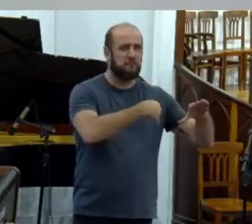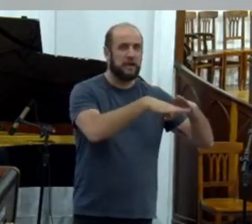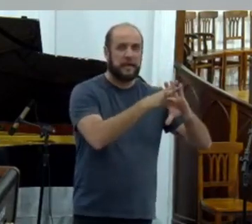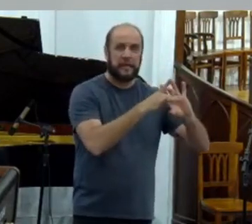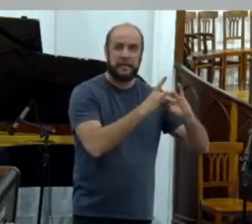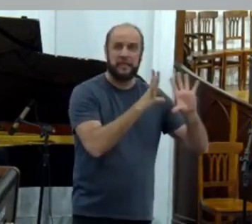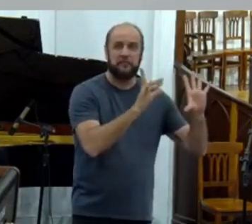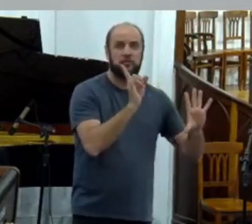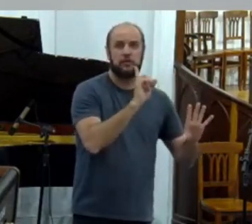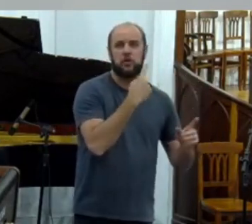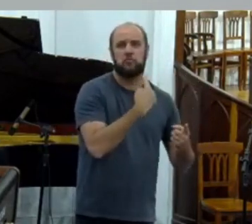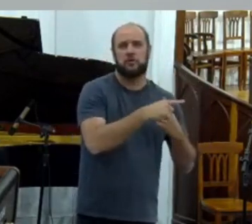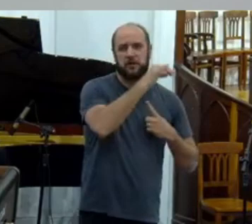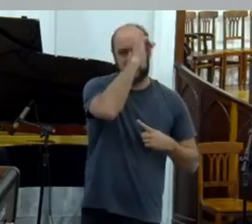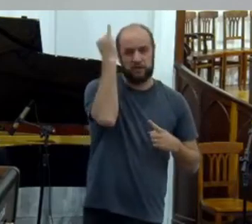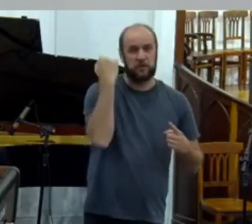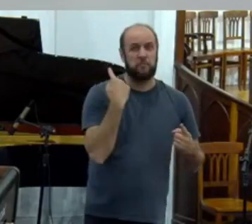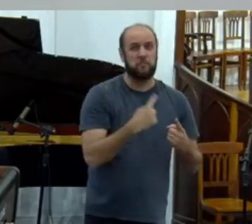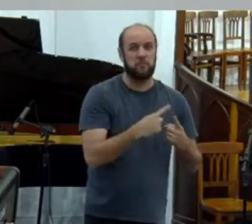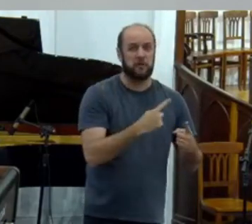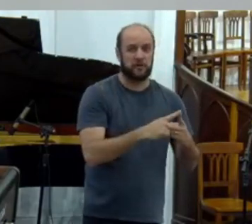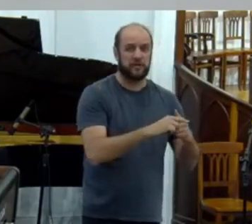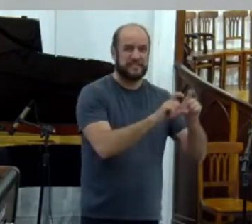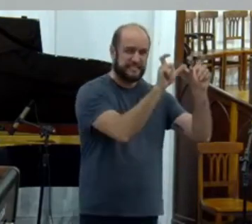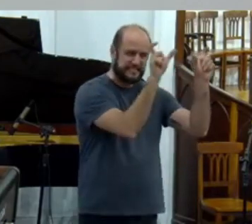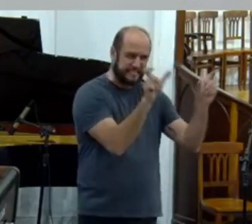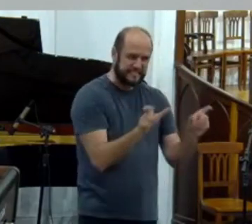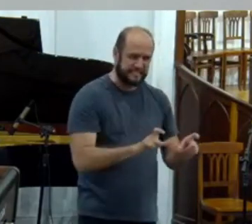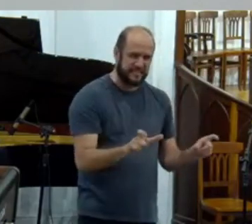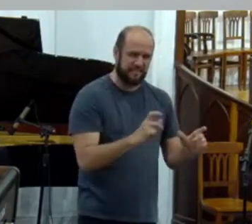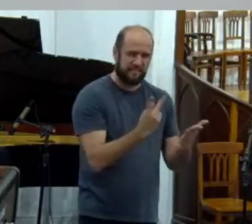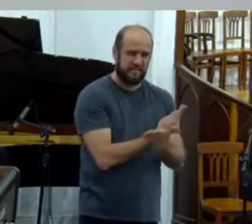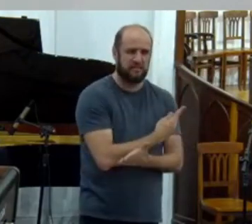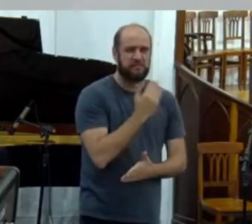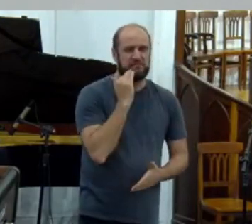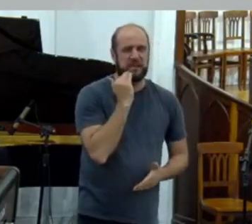serem inocentes, mas por um sistema que é falho.